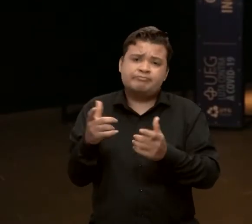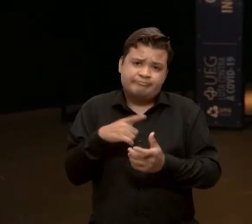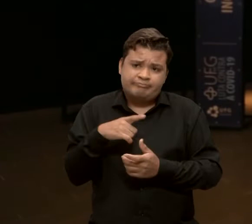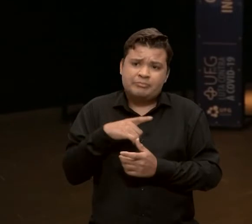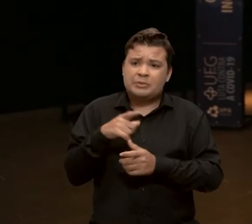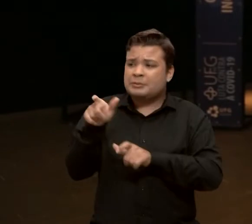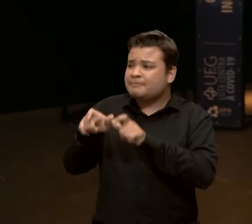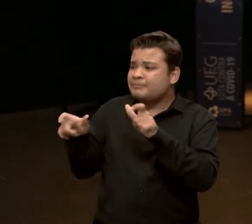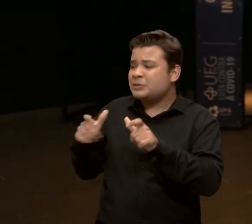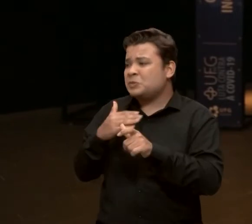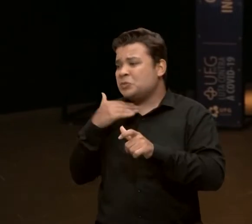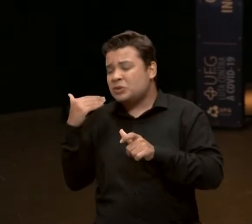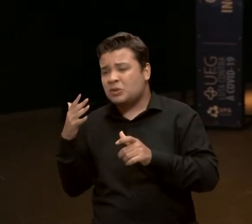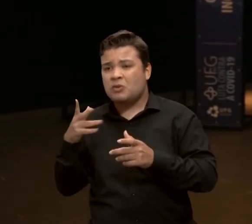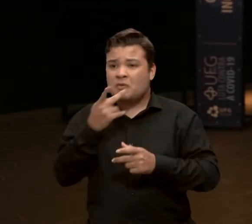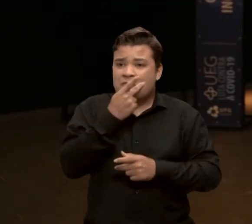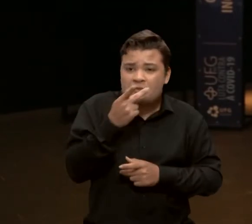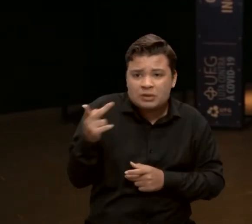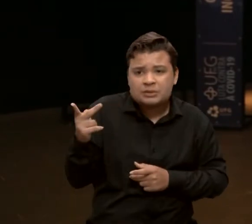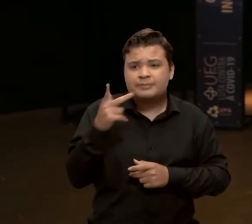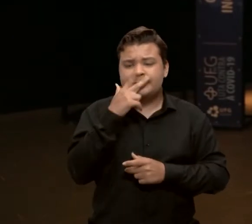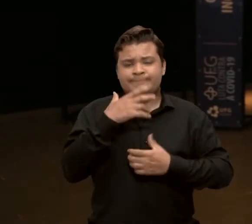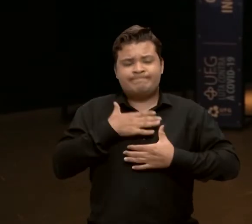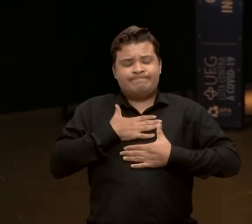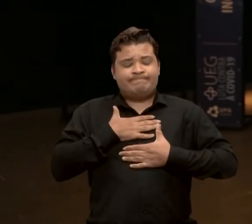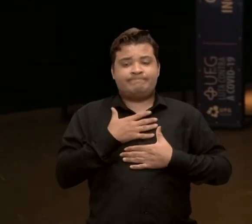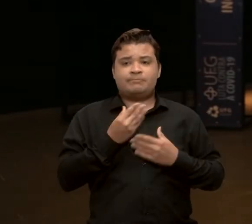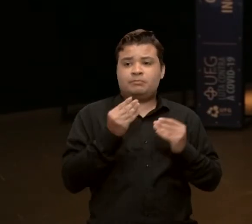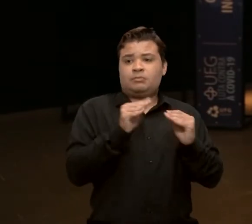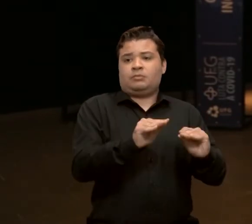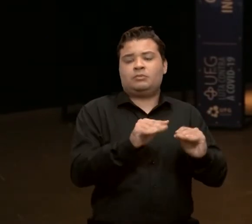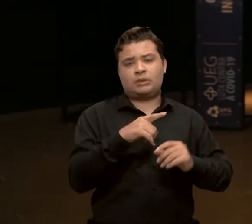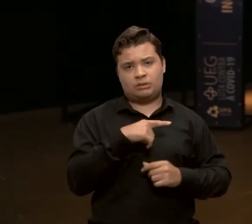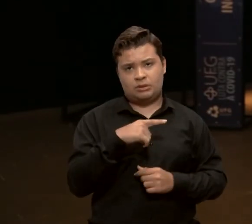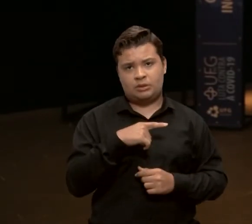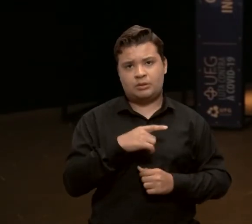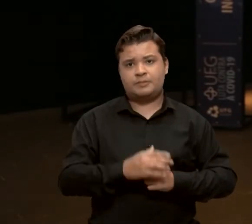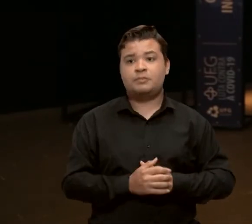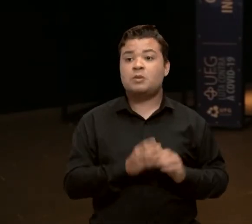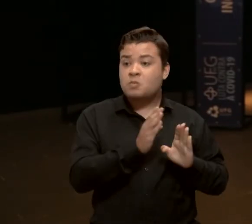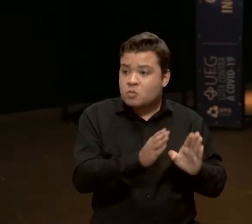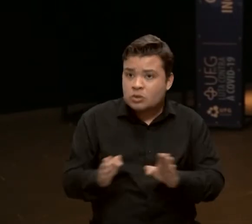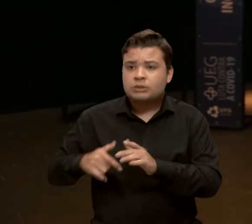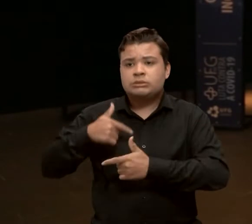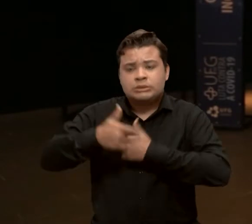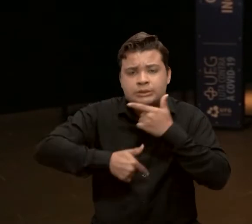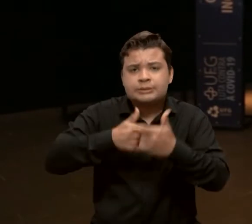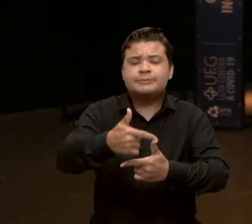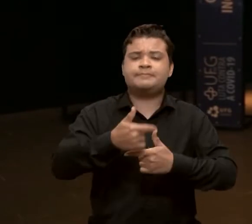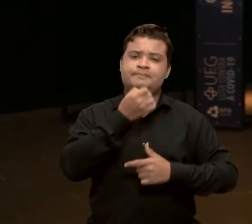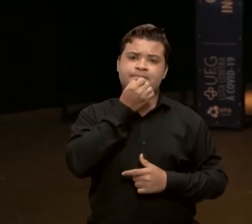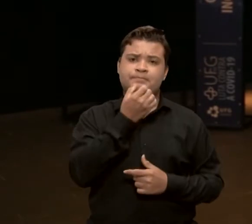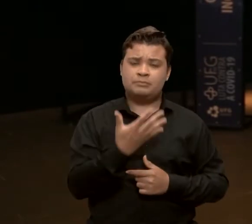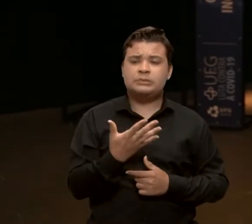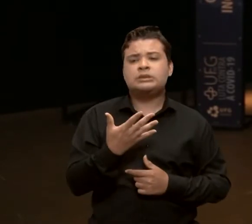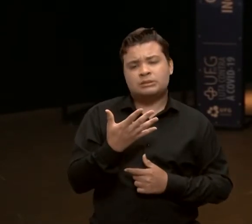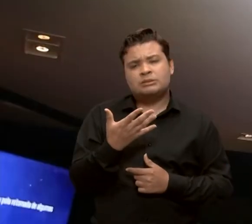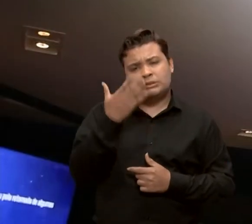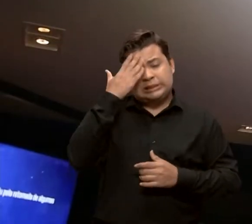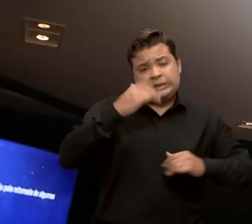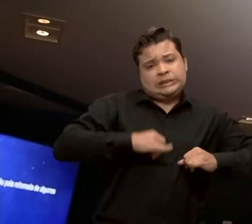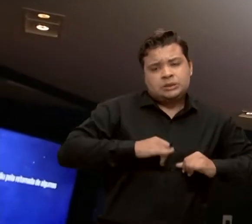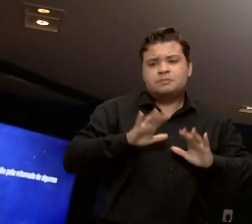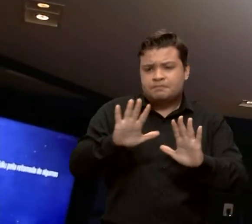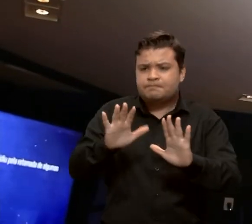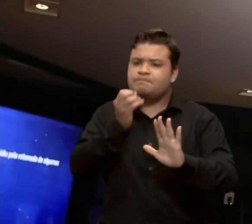ou estão aqui, Cada um passou por isso. E o processo foi muito bom. Além de ser sofredor, foi muito bom.